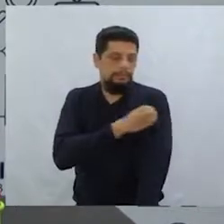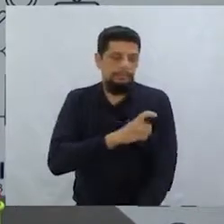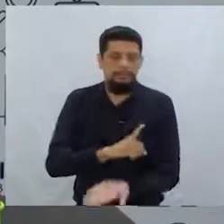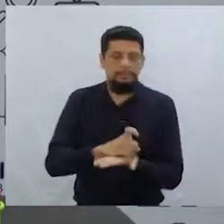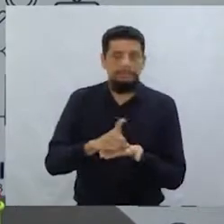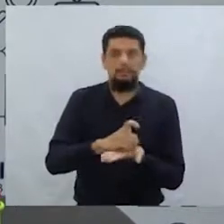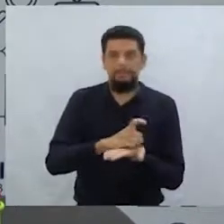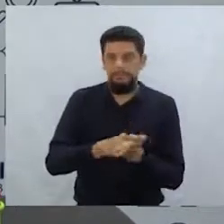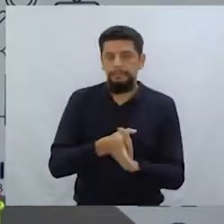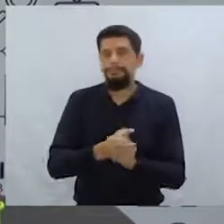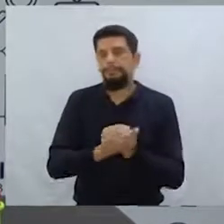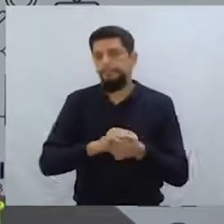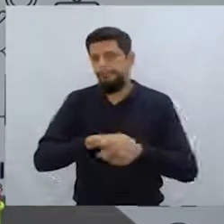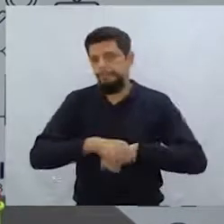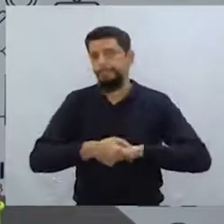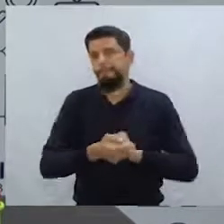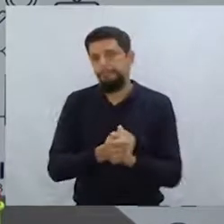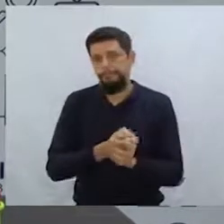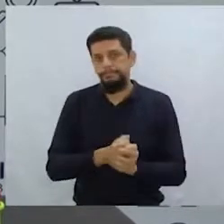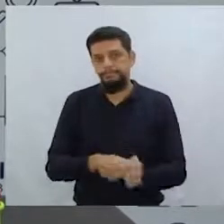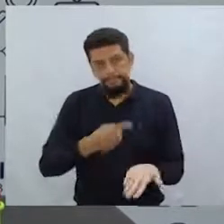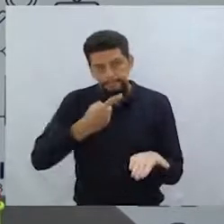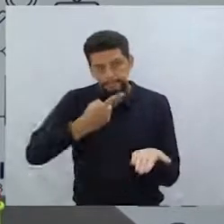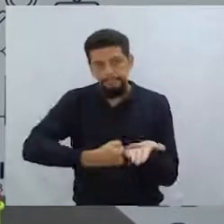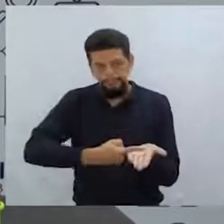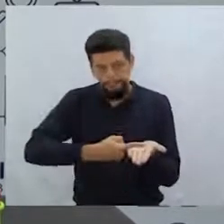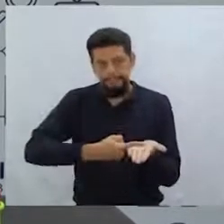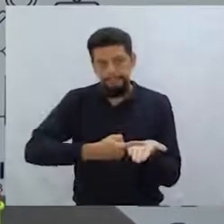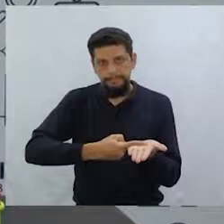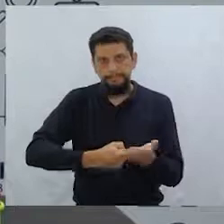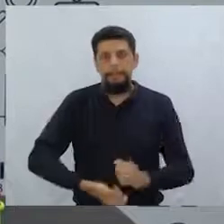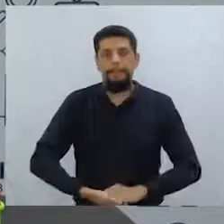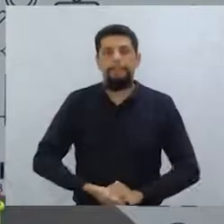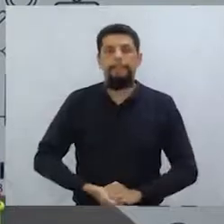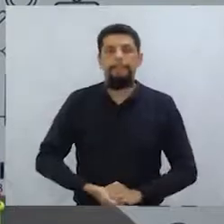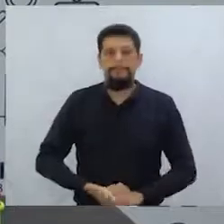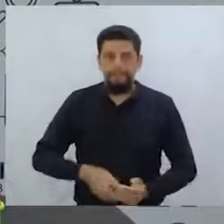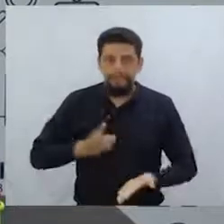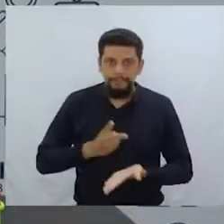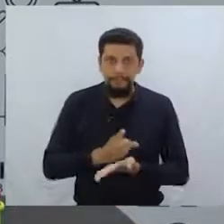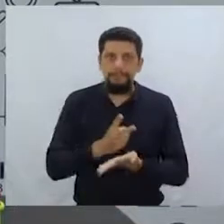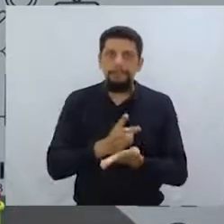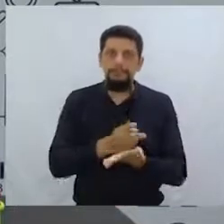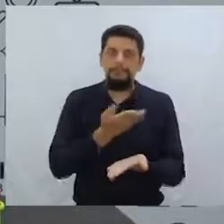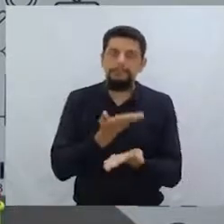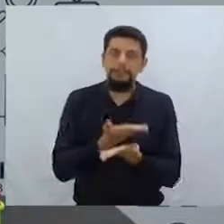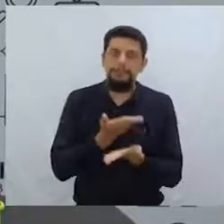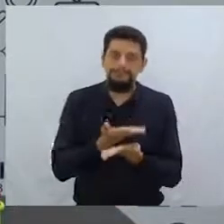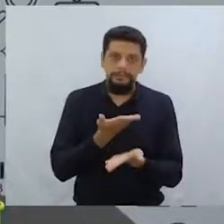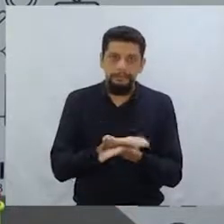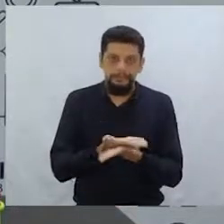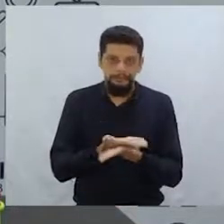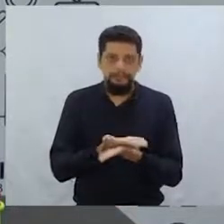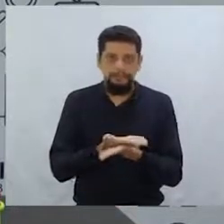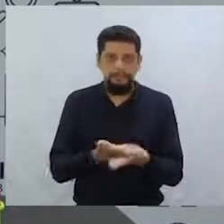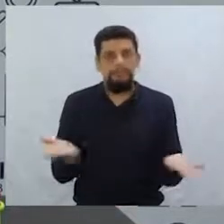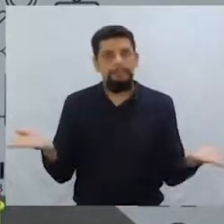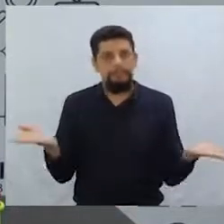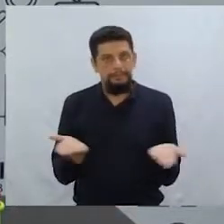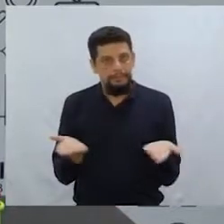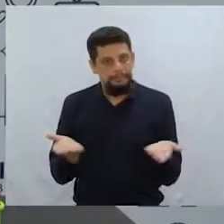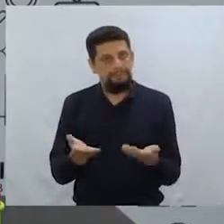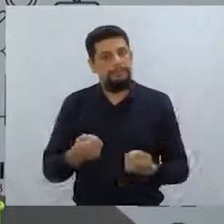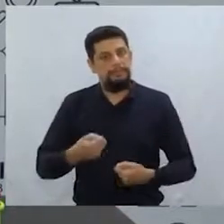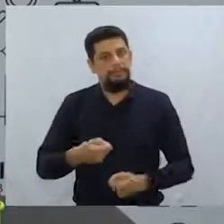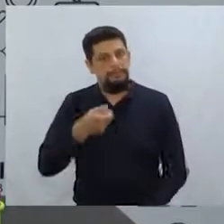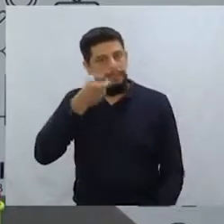mesma forma com o álcool em gel. Combinado? Vamos prosseguir então a nossa aula. E